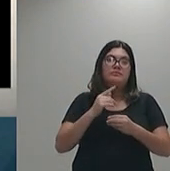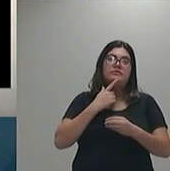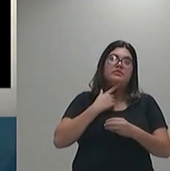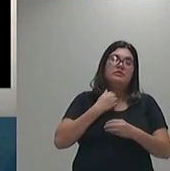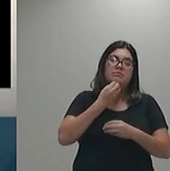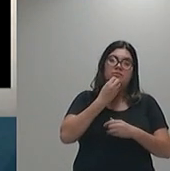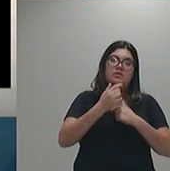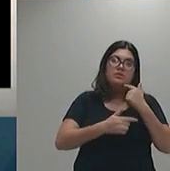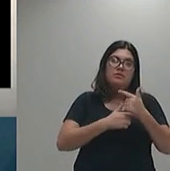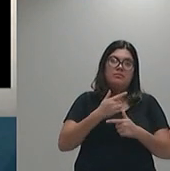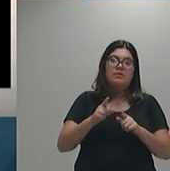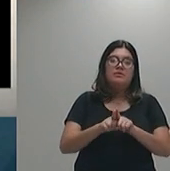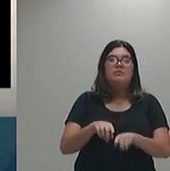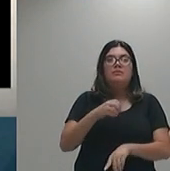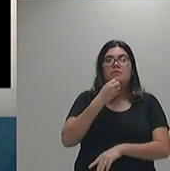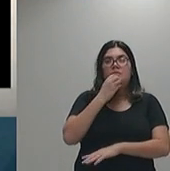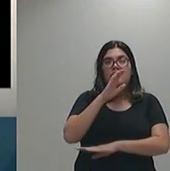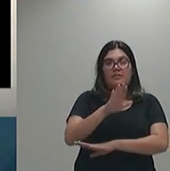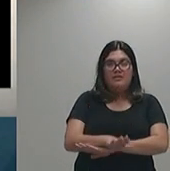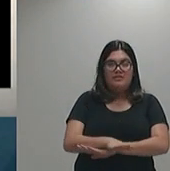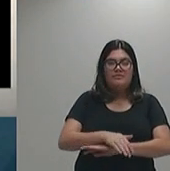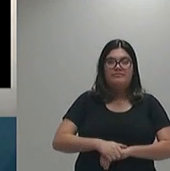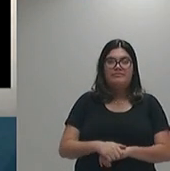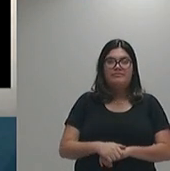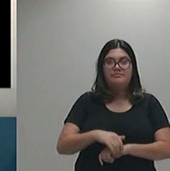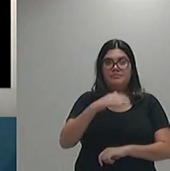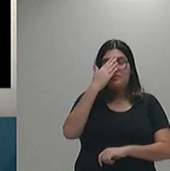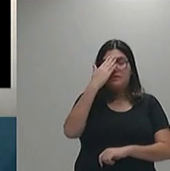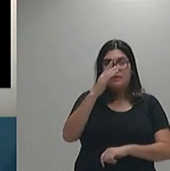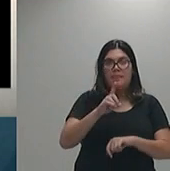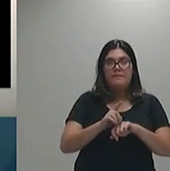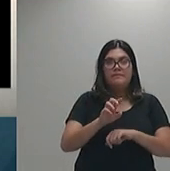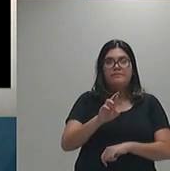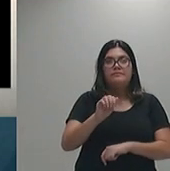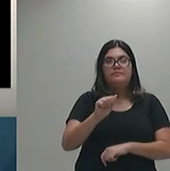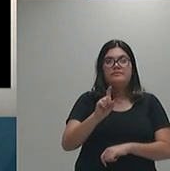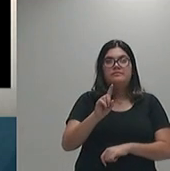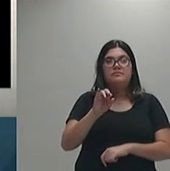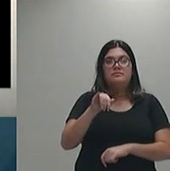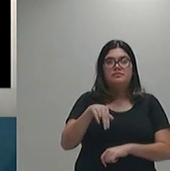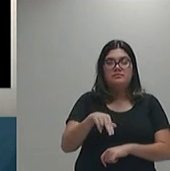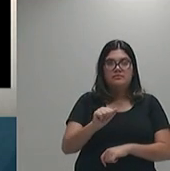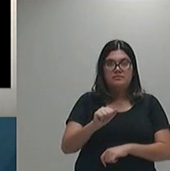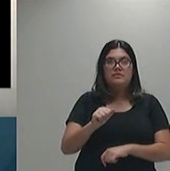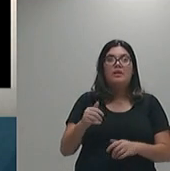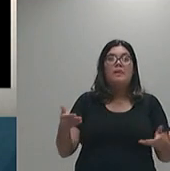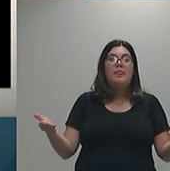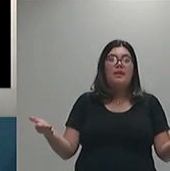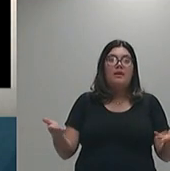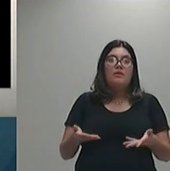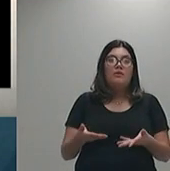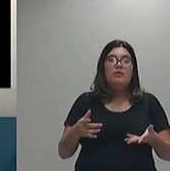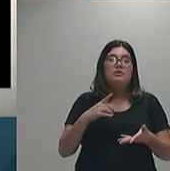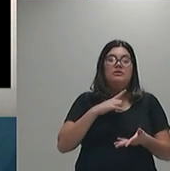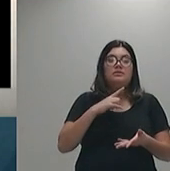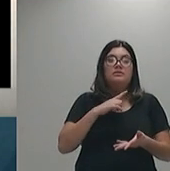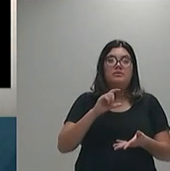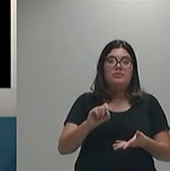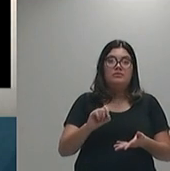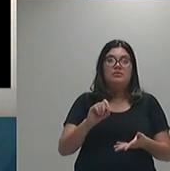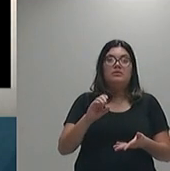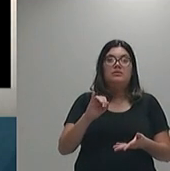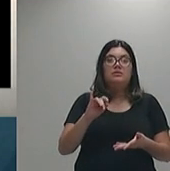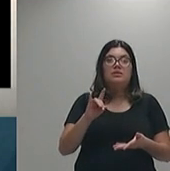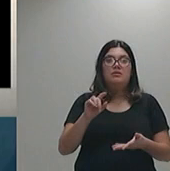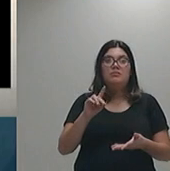excelente tarde muito obrigado Doutora Adriana bem outro Polo nós temos o idec Doutor